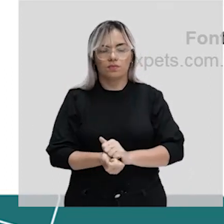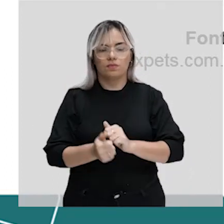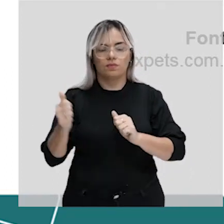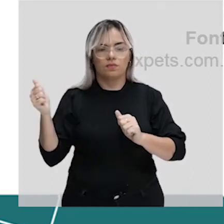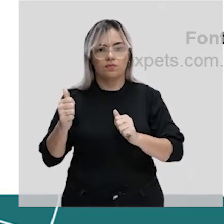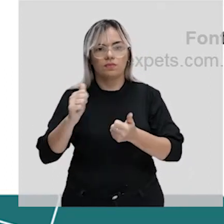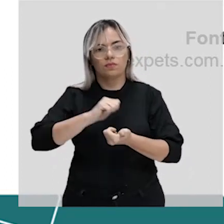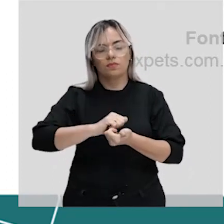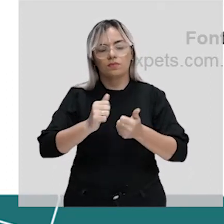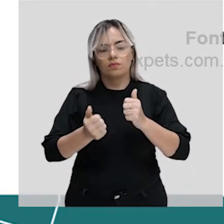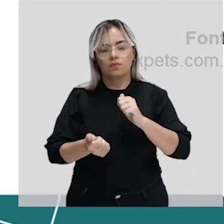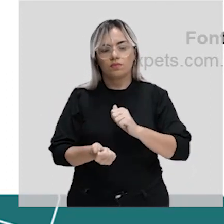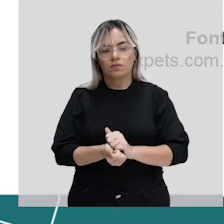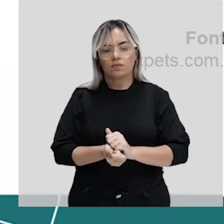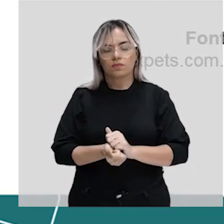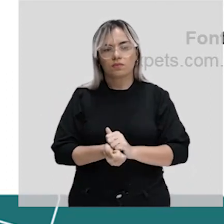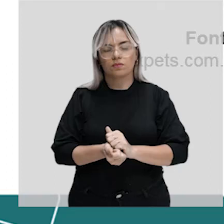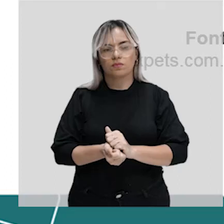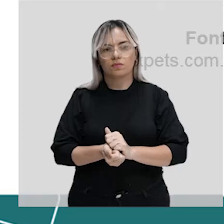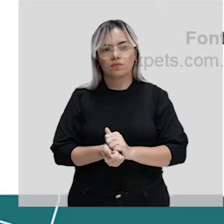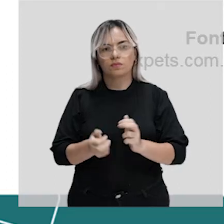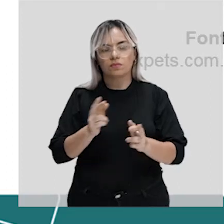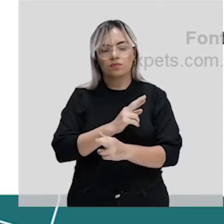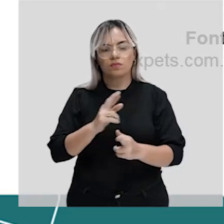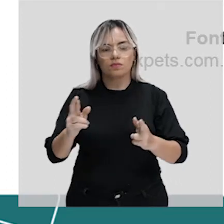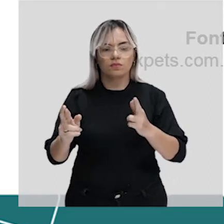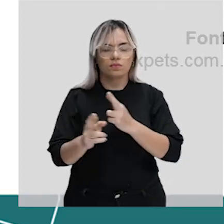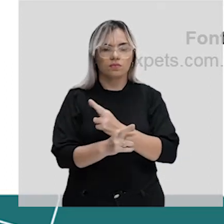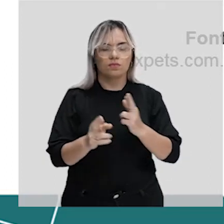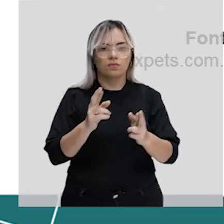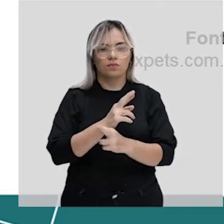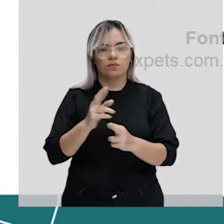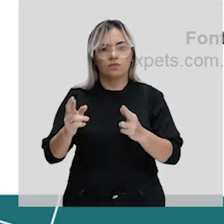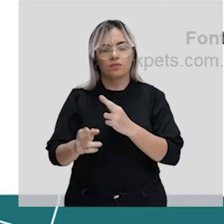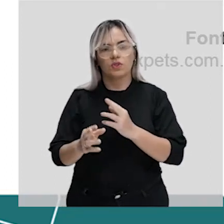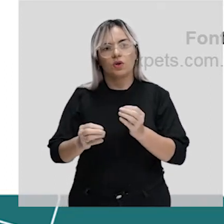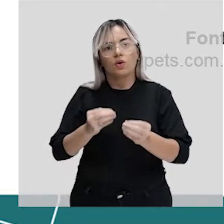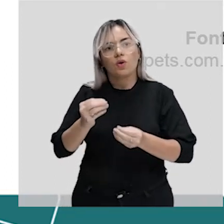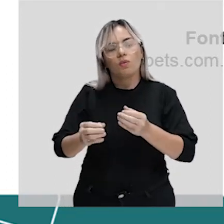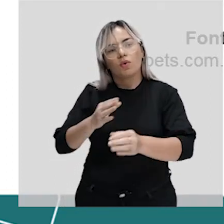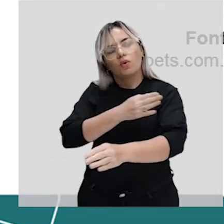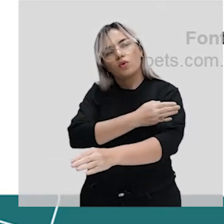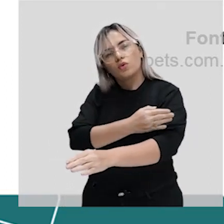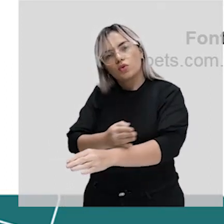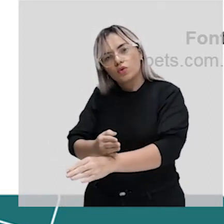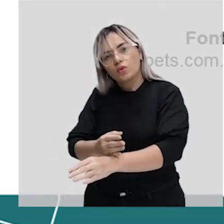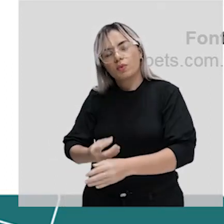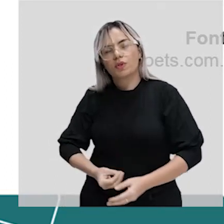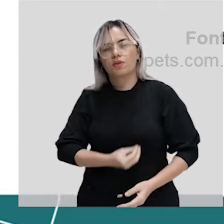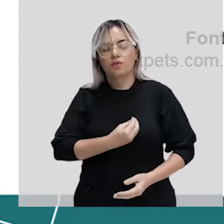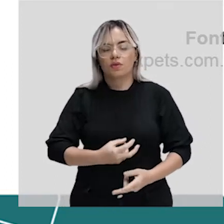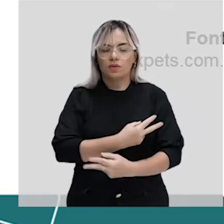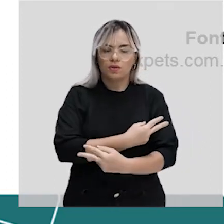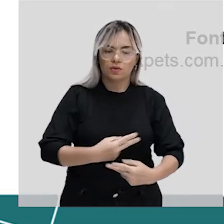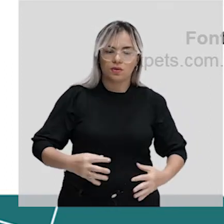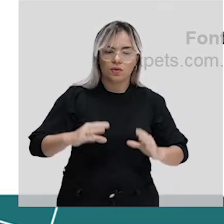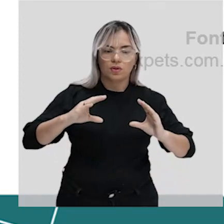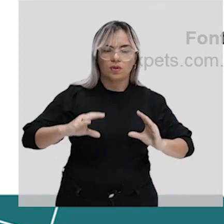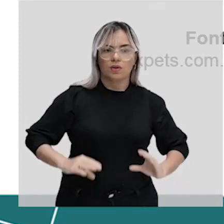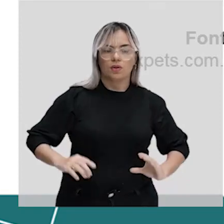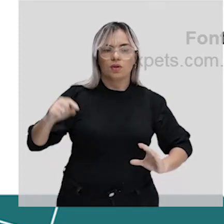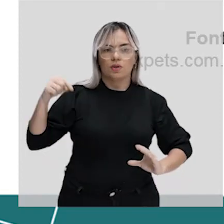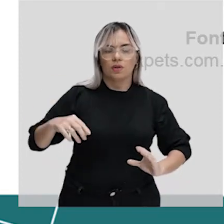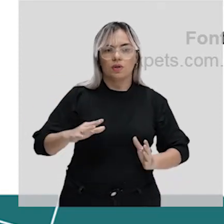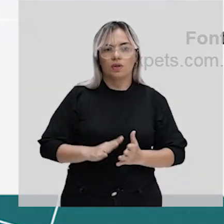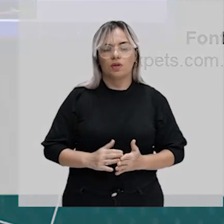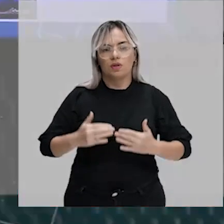Na adaptação, ela está muito relacionada com os hábitos dos seres vivos, como, por exemplo, o comportamento